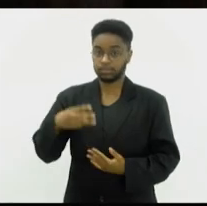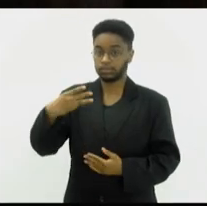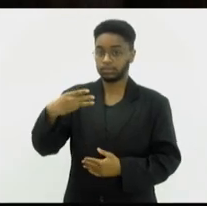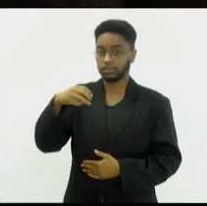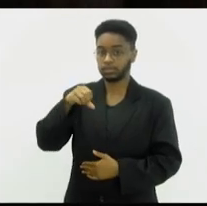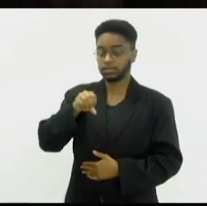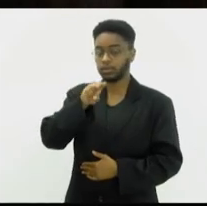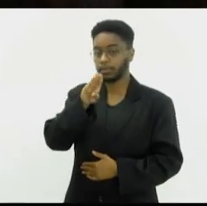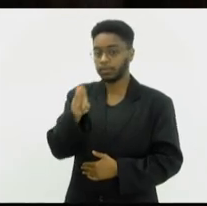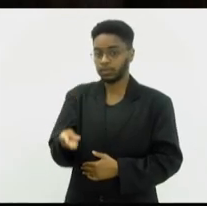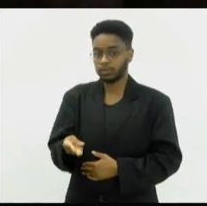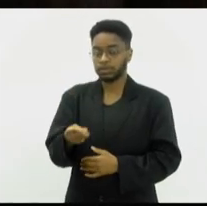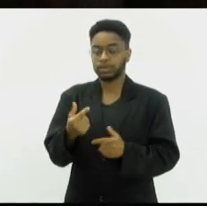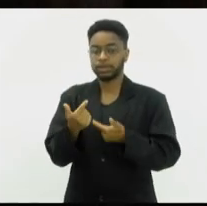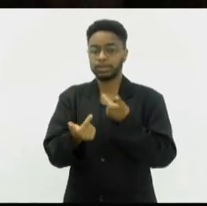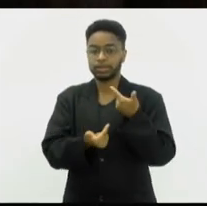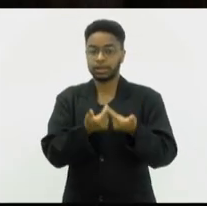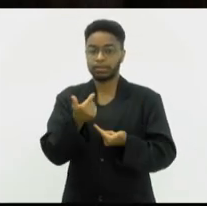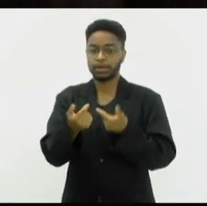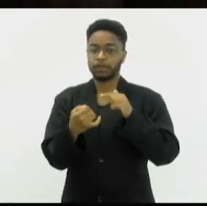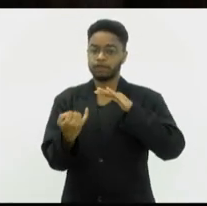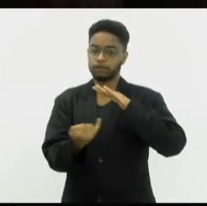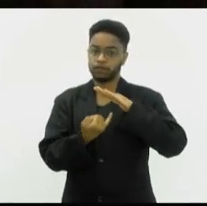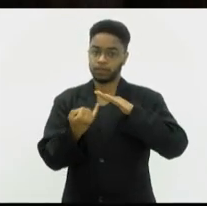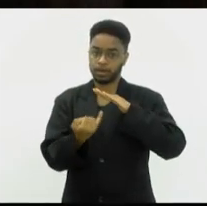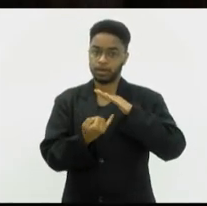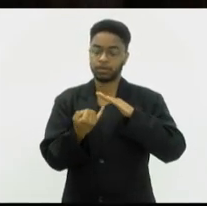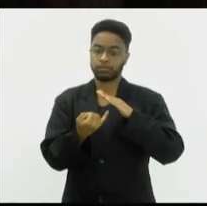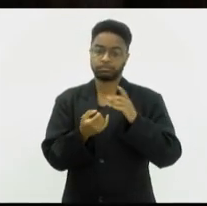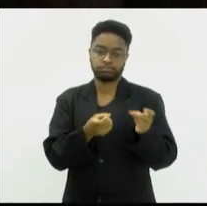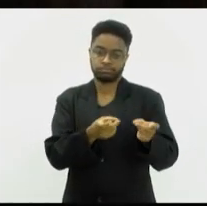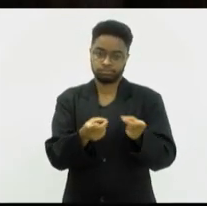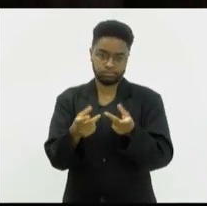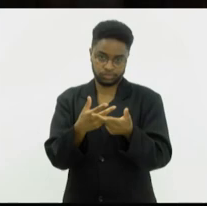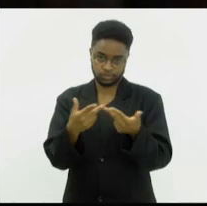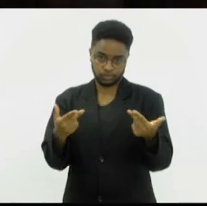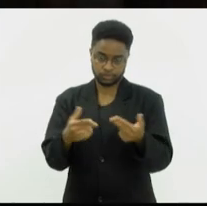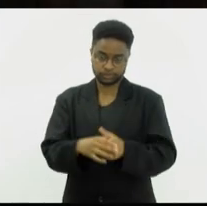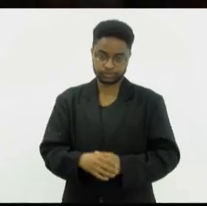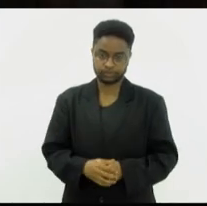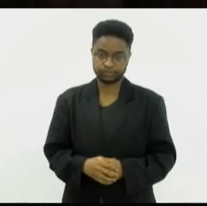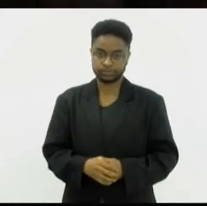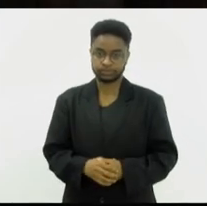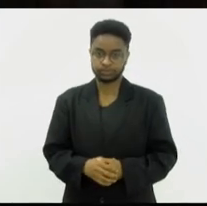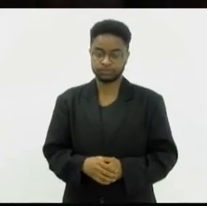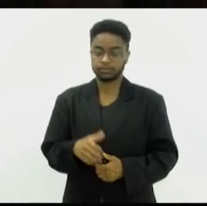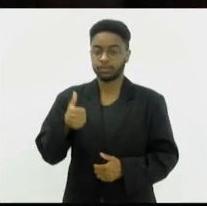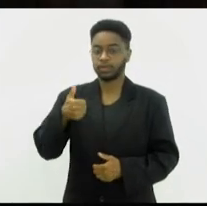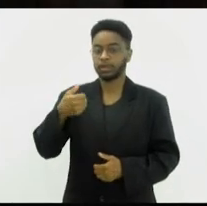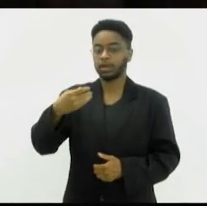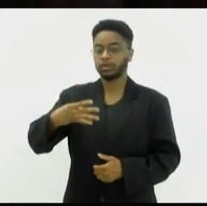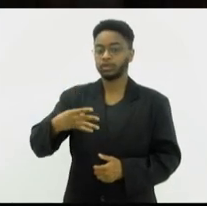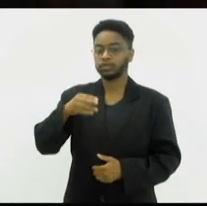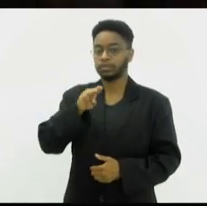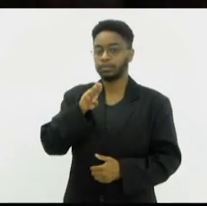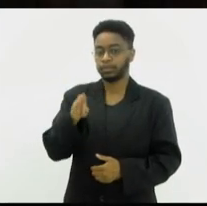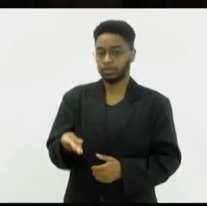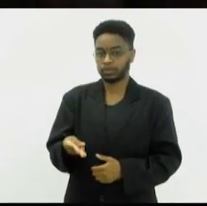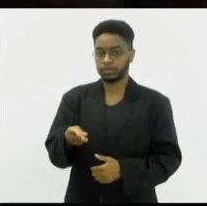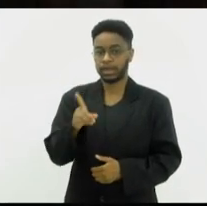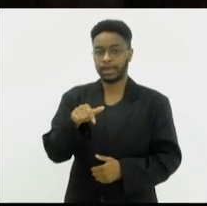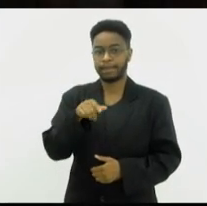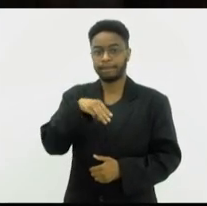39 milhões trabalham como informais, ambulante, camelô, essas coisas. 14 milhões são